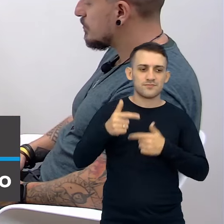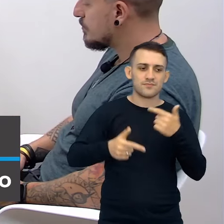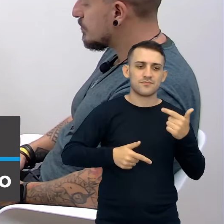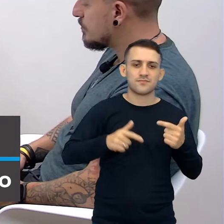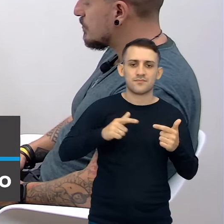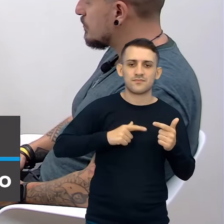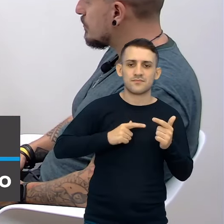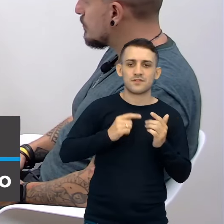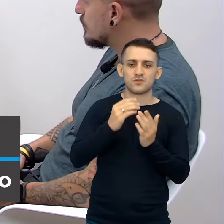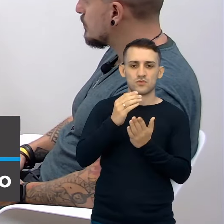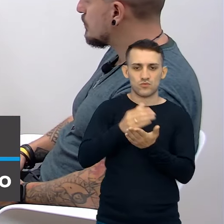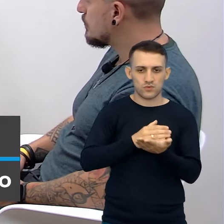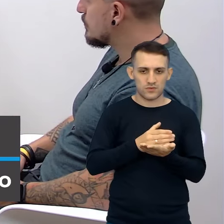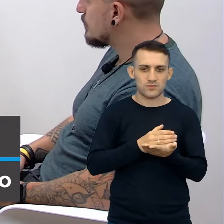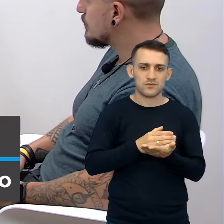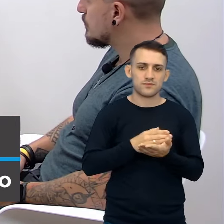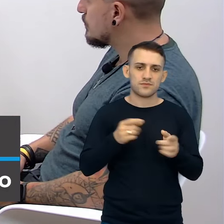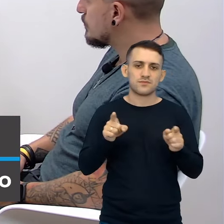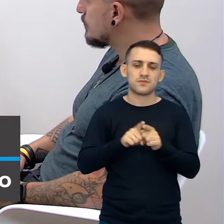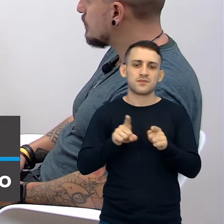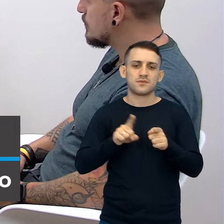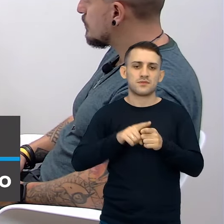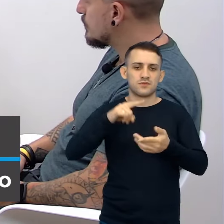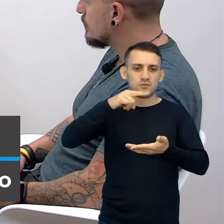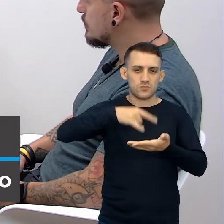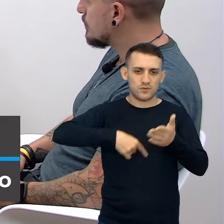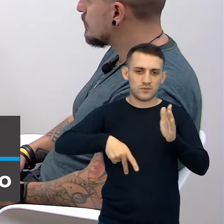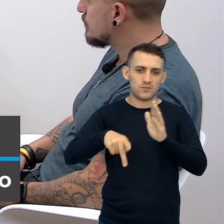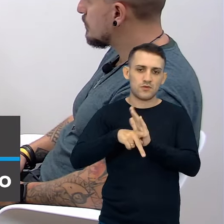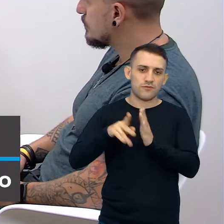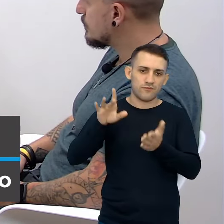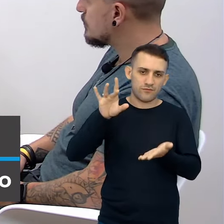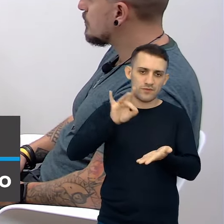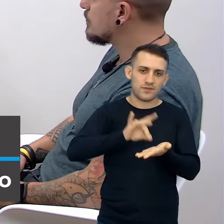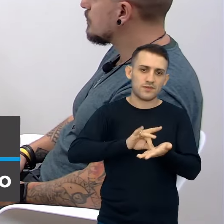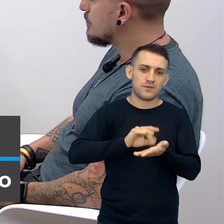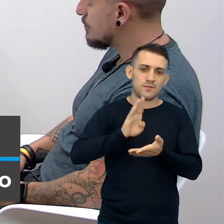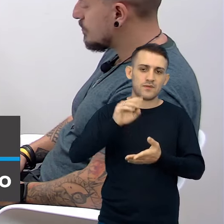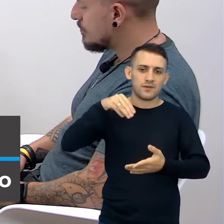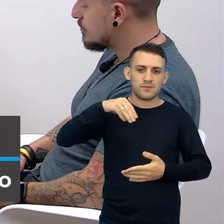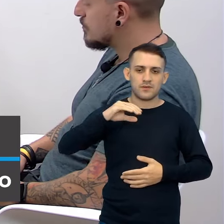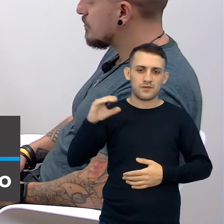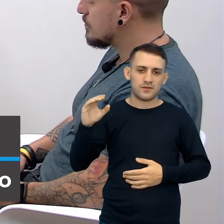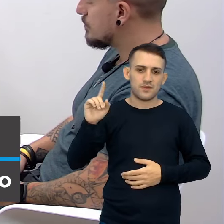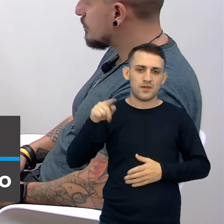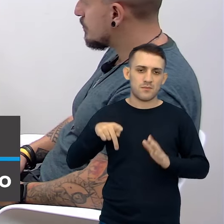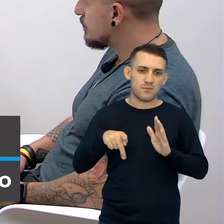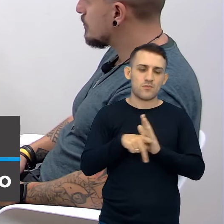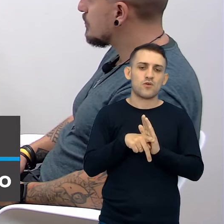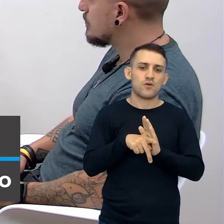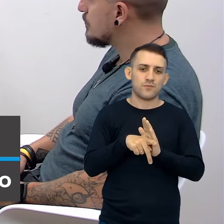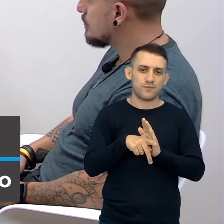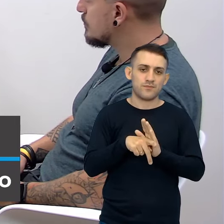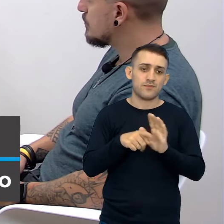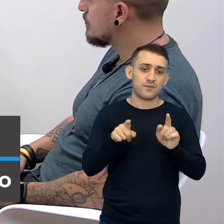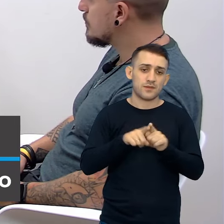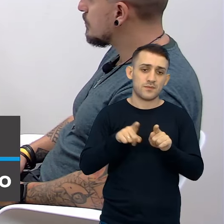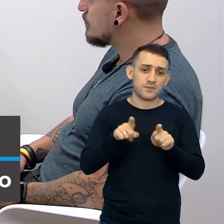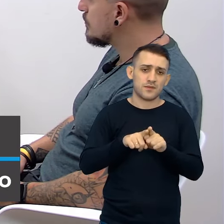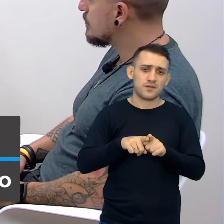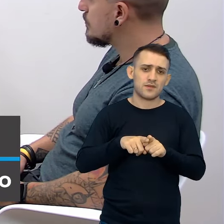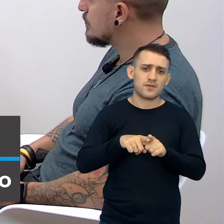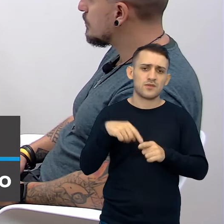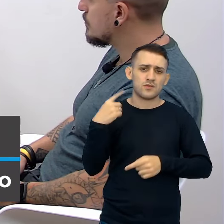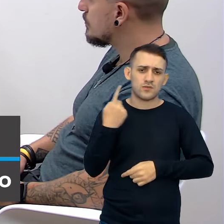com um currículo e também com um documento oficial, né, que é a BNCC, ele é normativo, mas é um documento oficial, então, mas